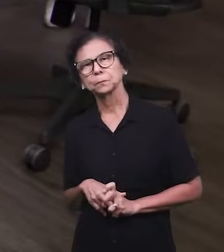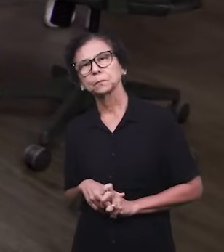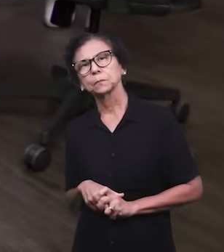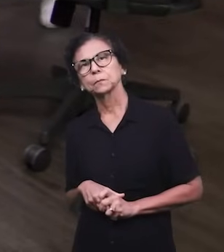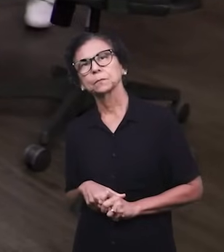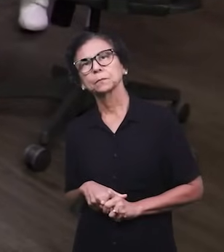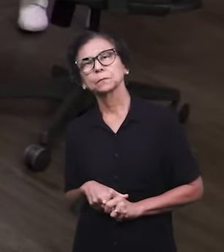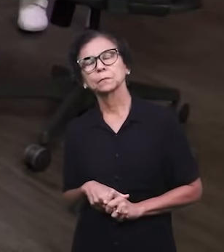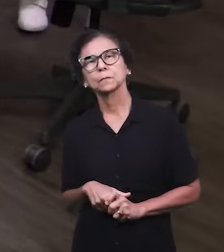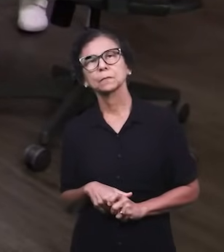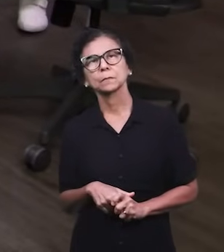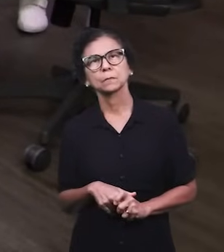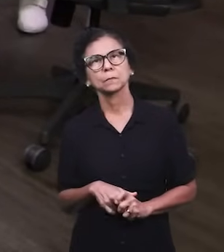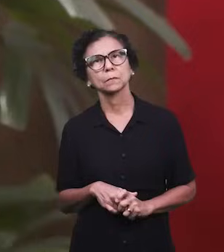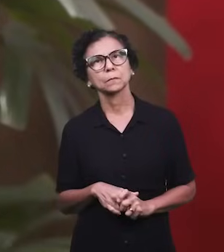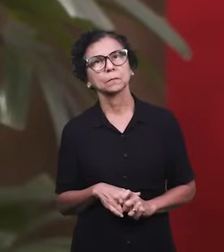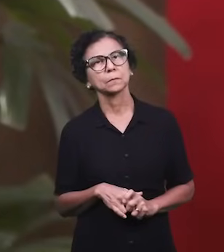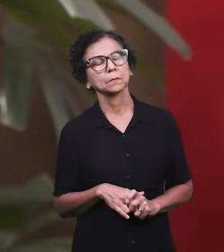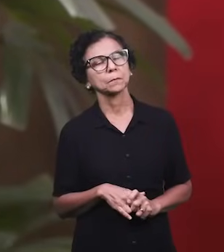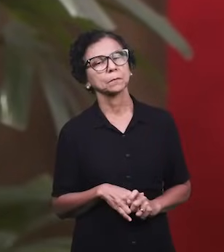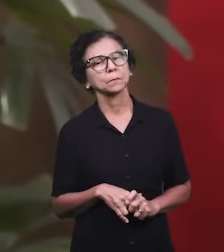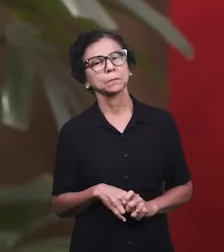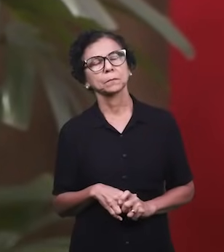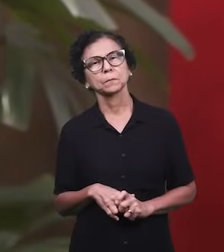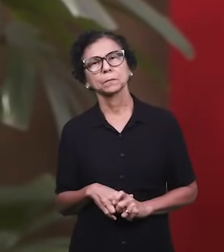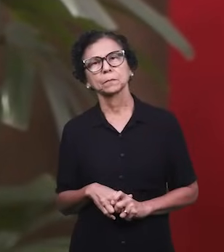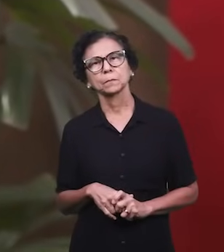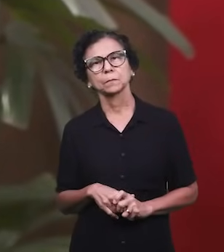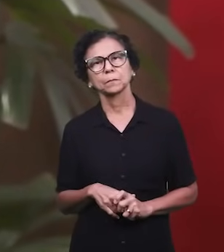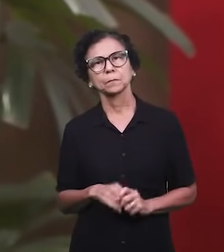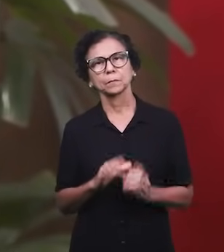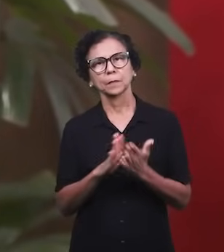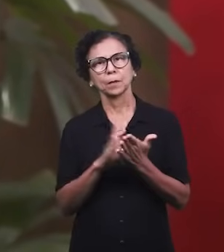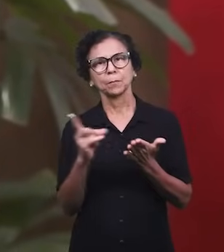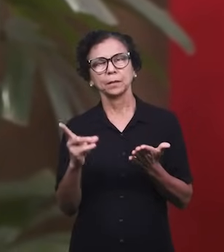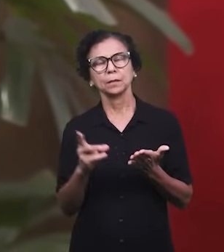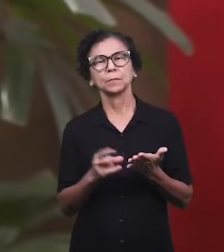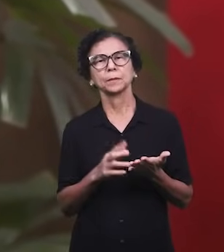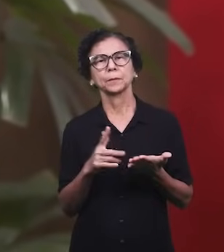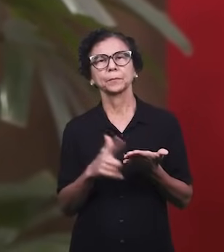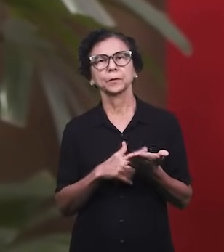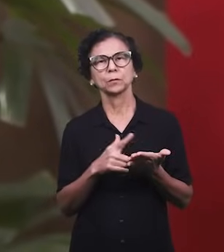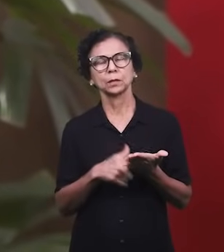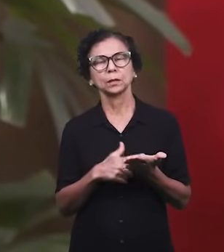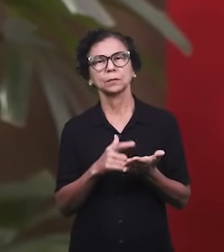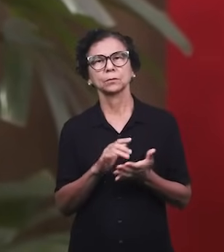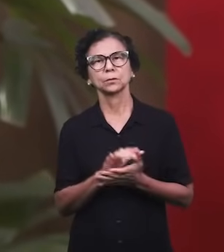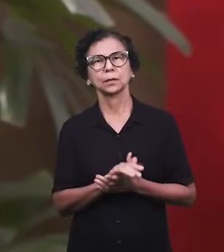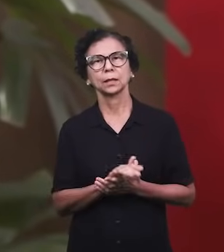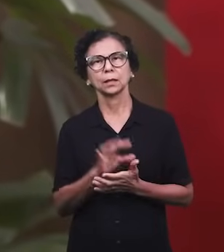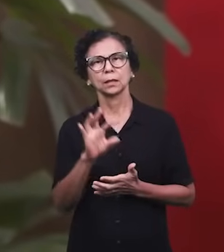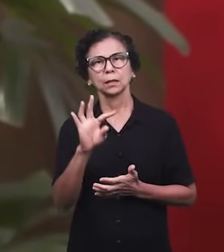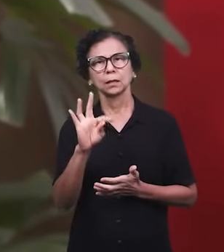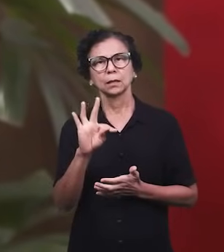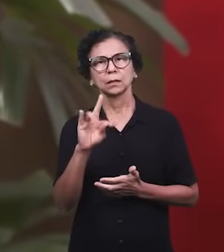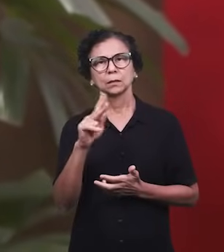Nós temos uma palavra na carta de Tiago, capítulo 5, verso 15, que essa palavra